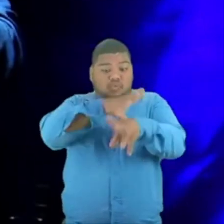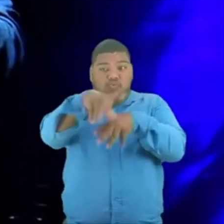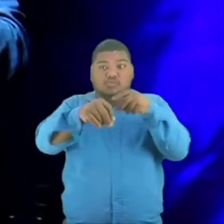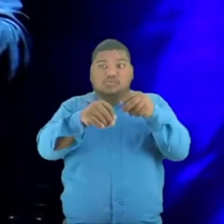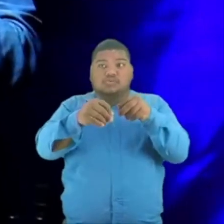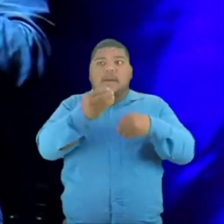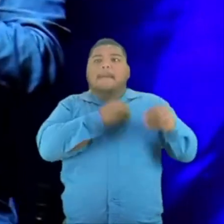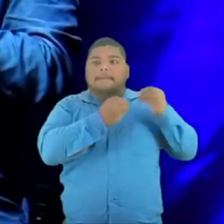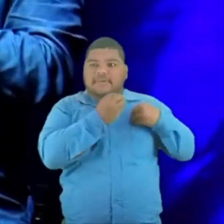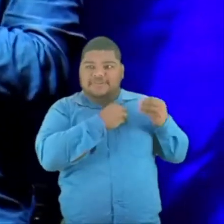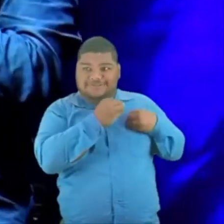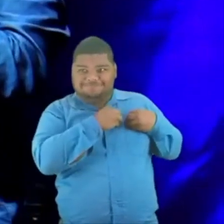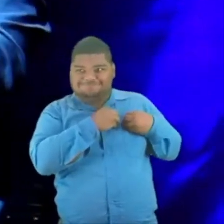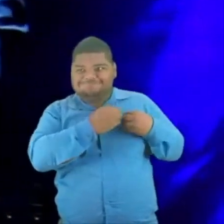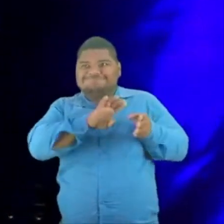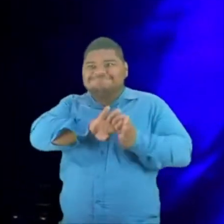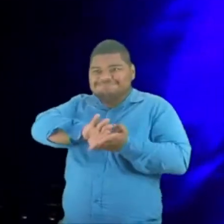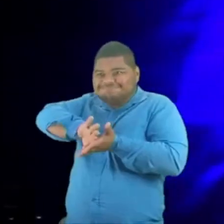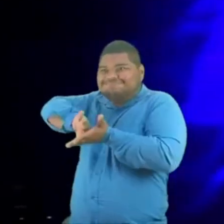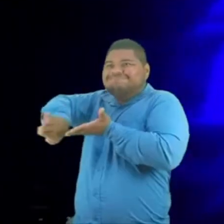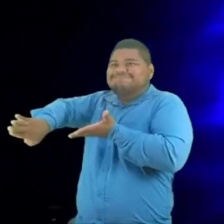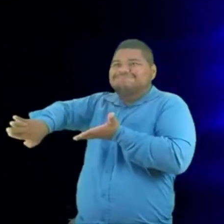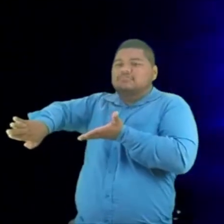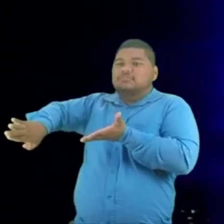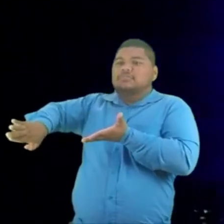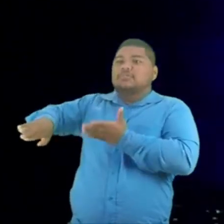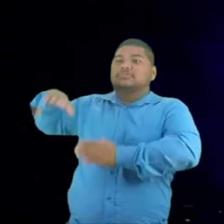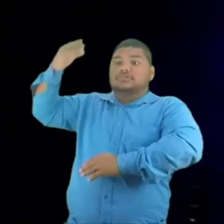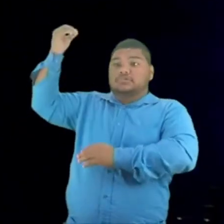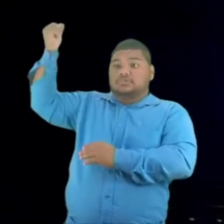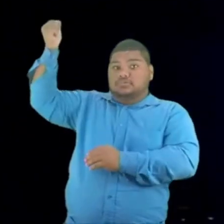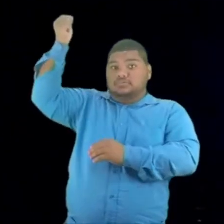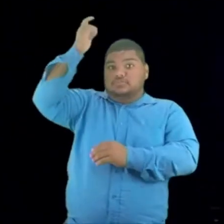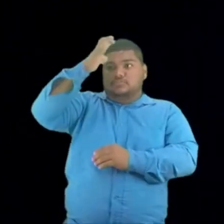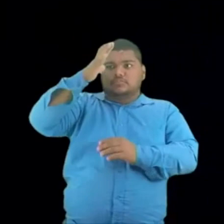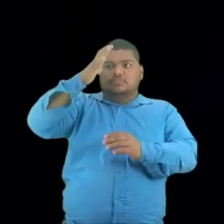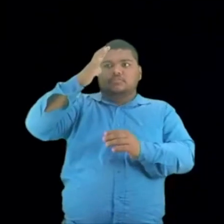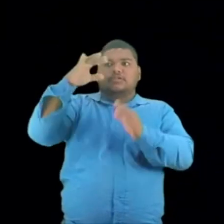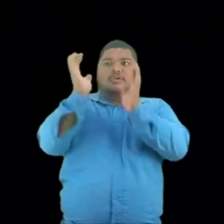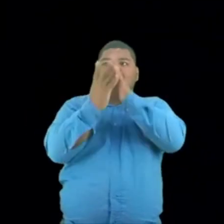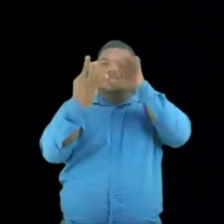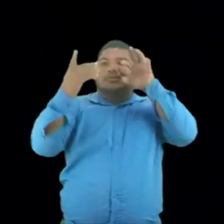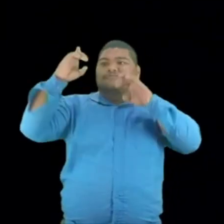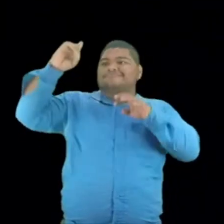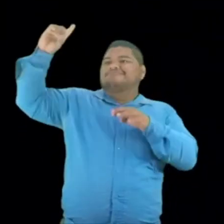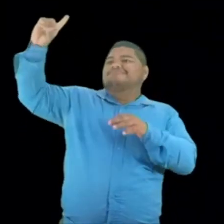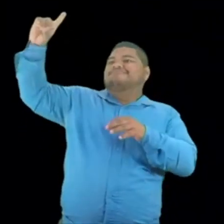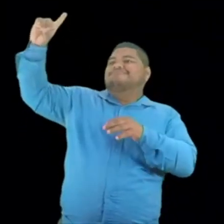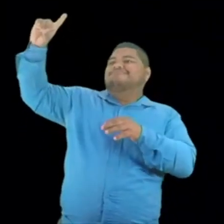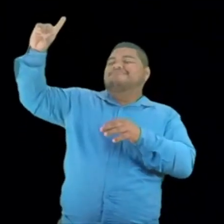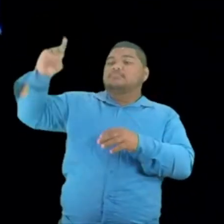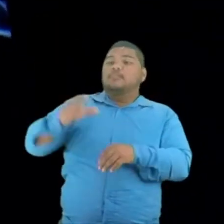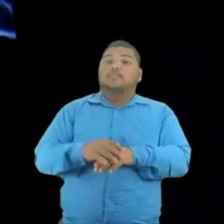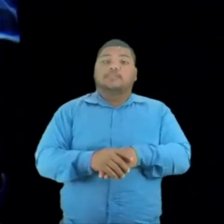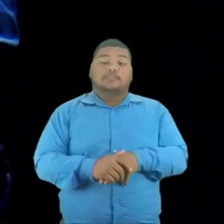e afastados estão da glória de Deus. Então, o mundo é feito de pessoas